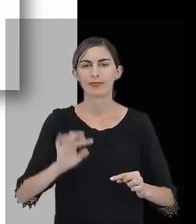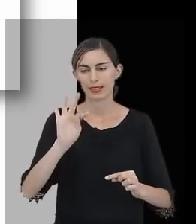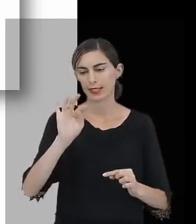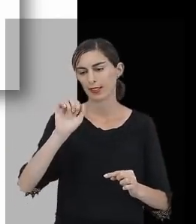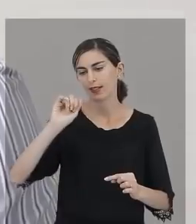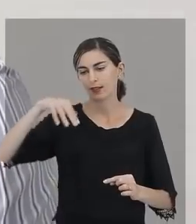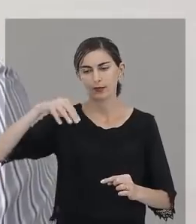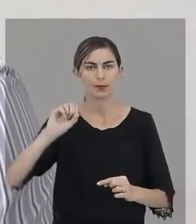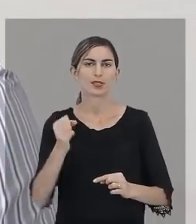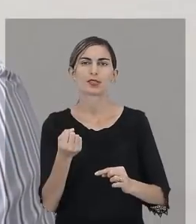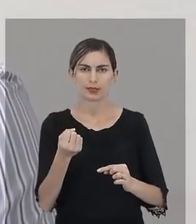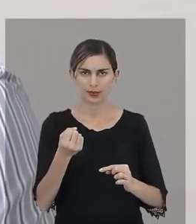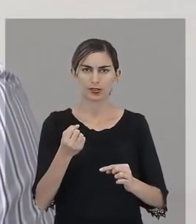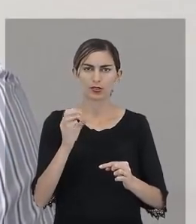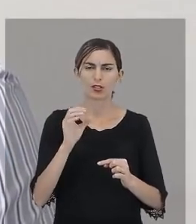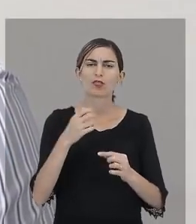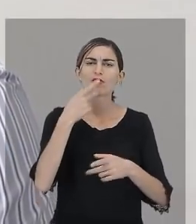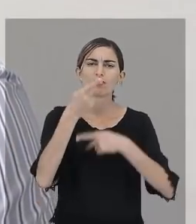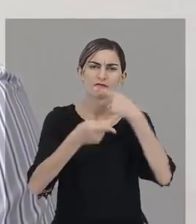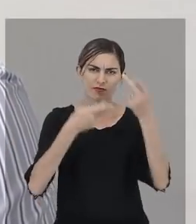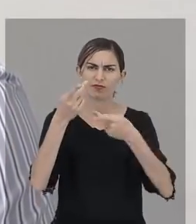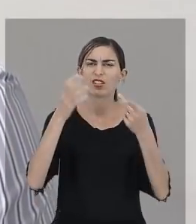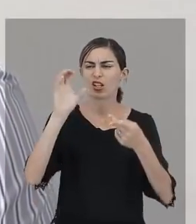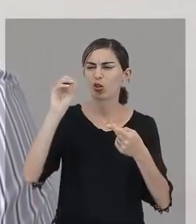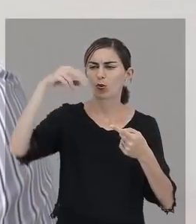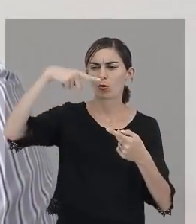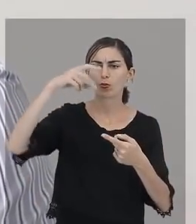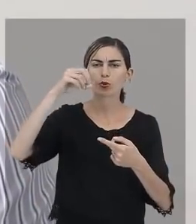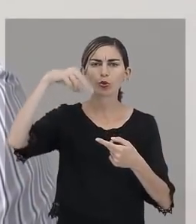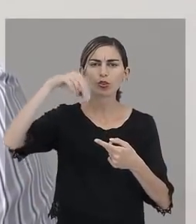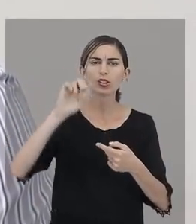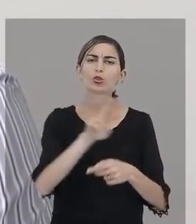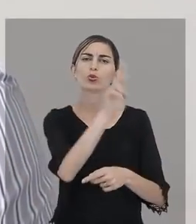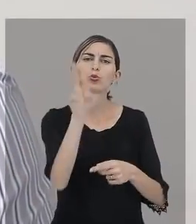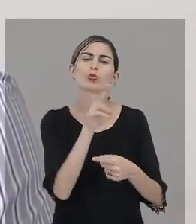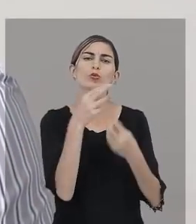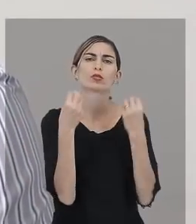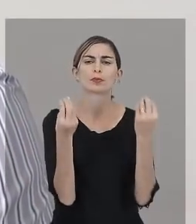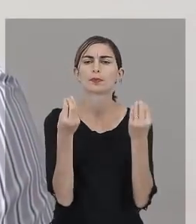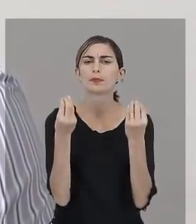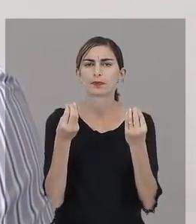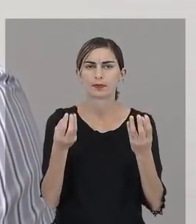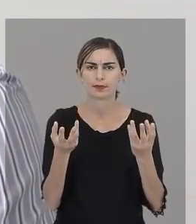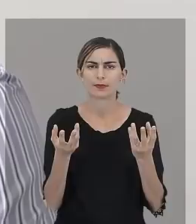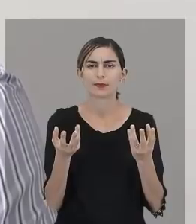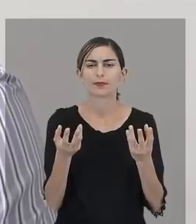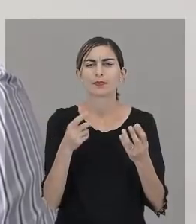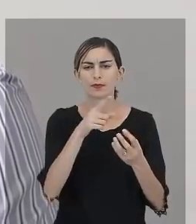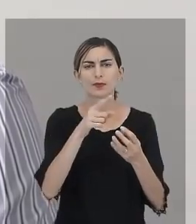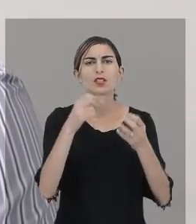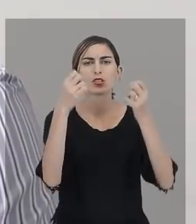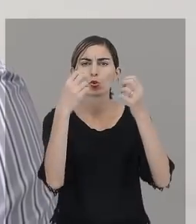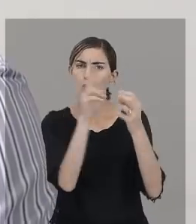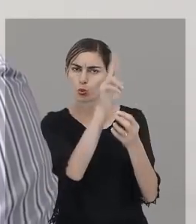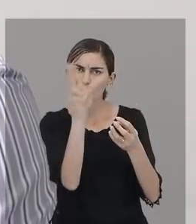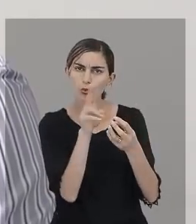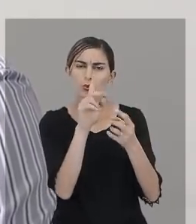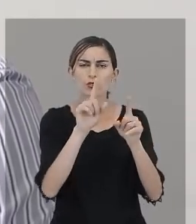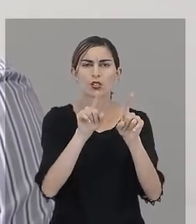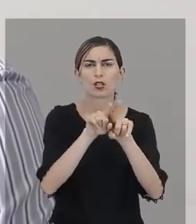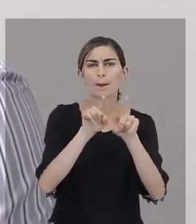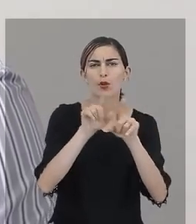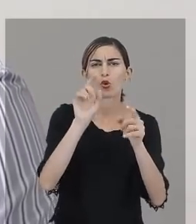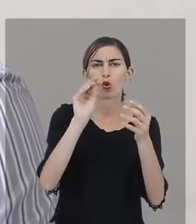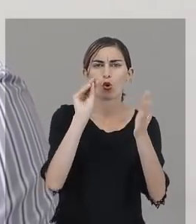componente times. Agora a gente vai falar desse componente aqui, absolute layout, que ele é usado para você usa ele e você especifica a